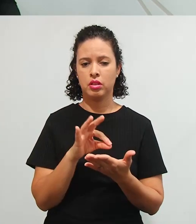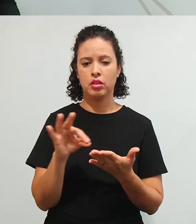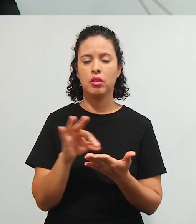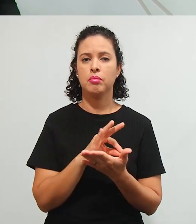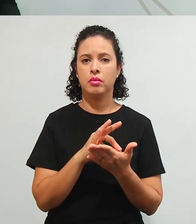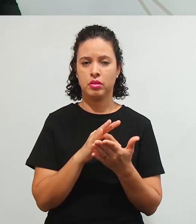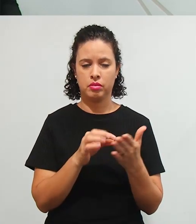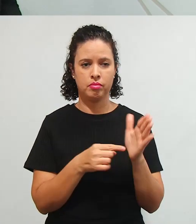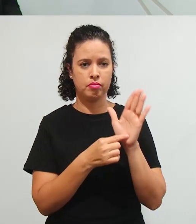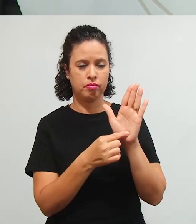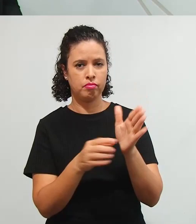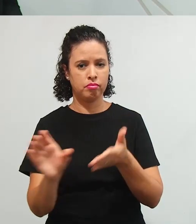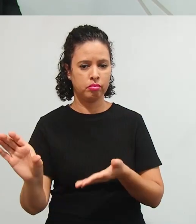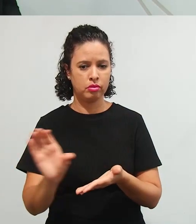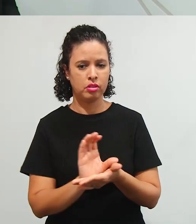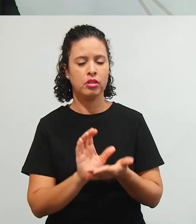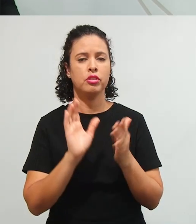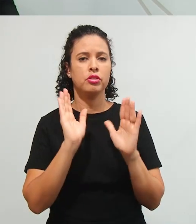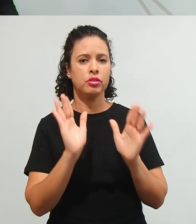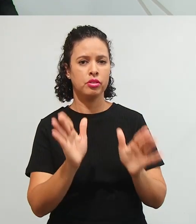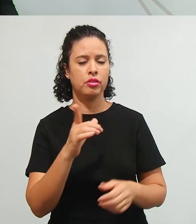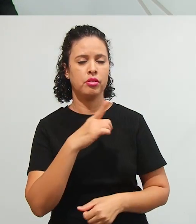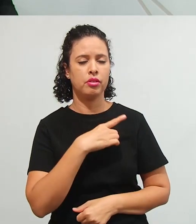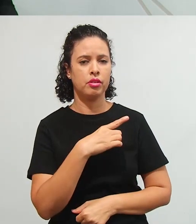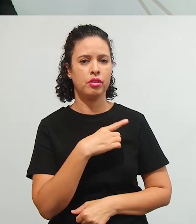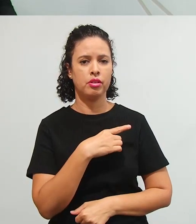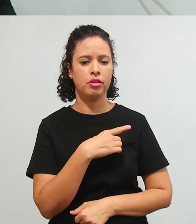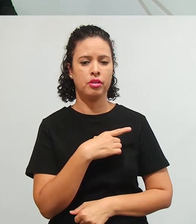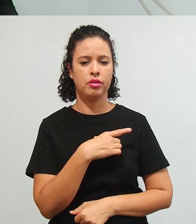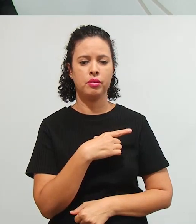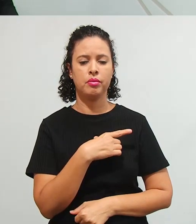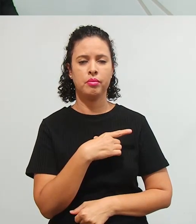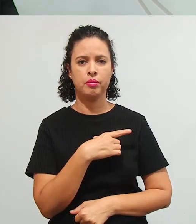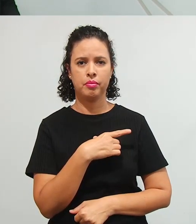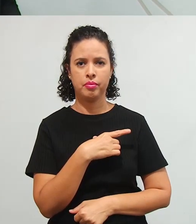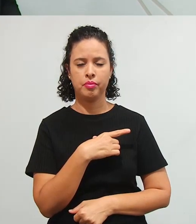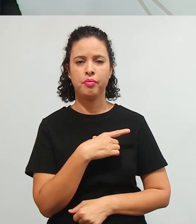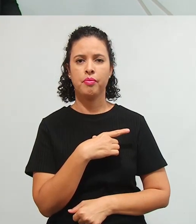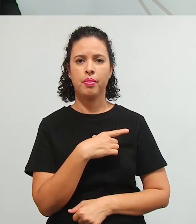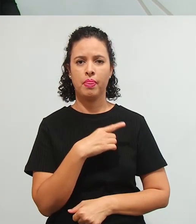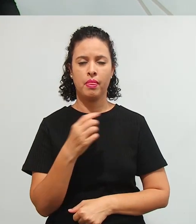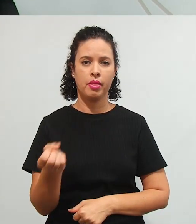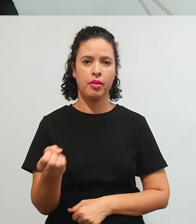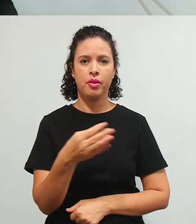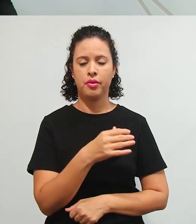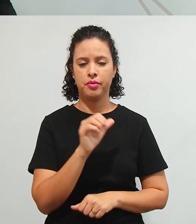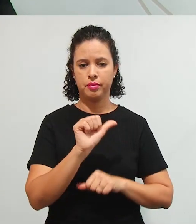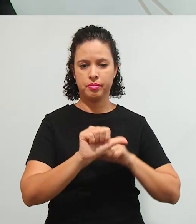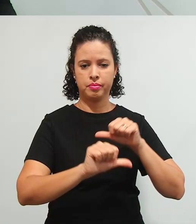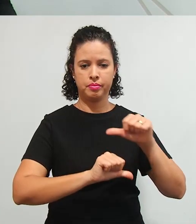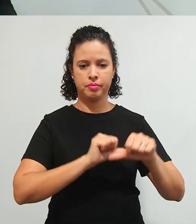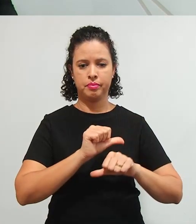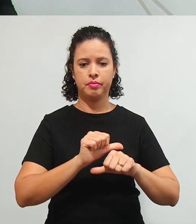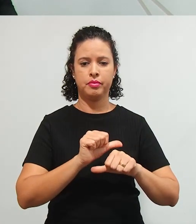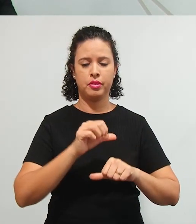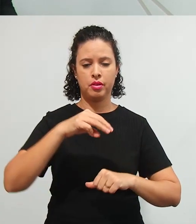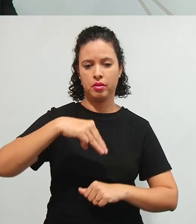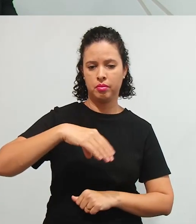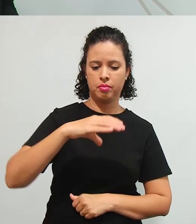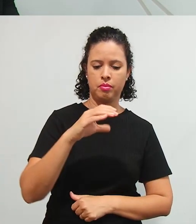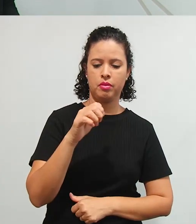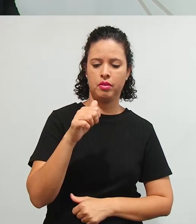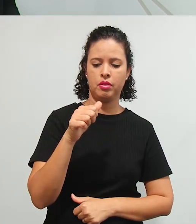de previsão de receita, já está conforme essa nova alteração do MCASP. Então,